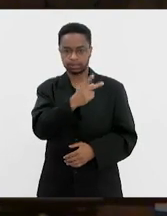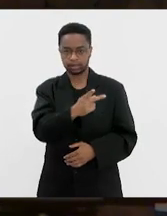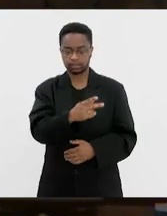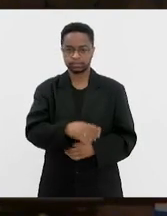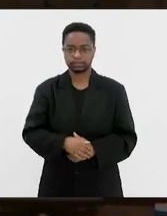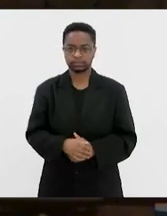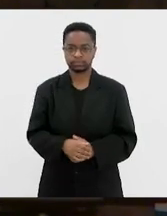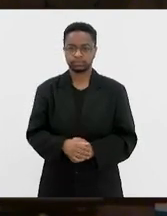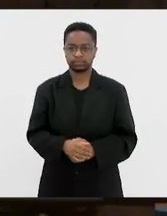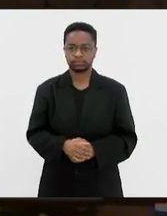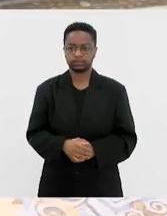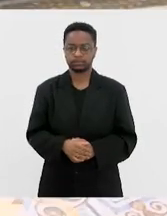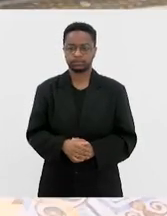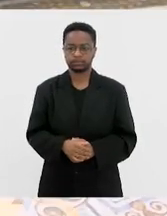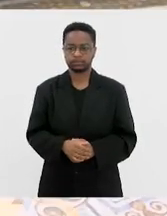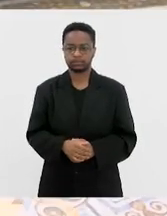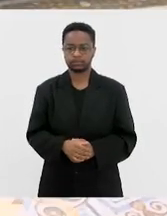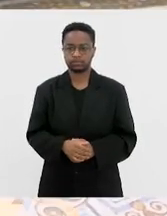Miranda.